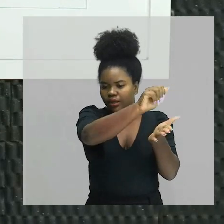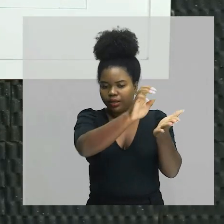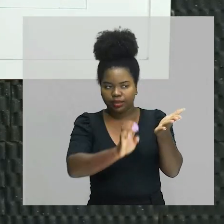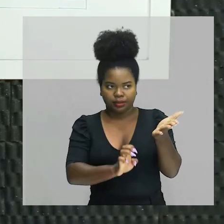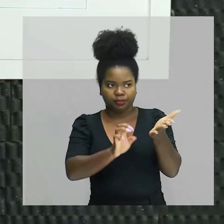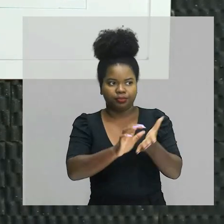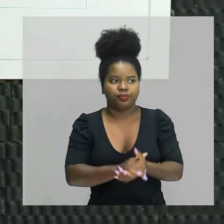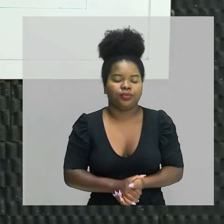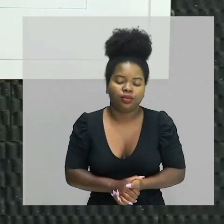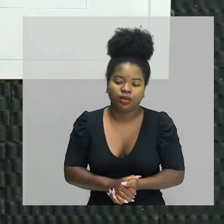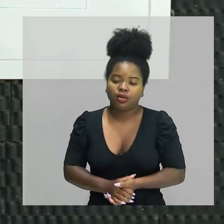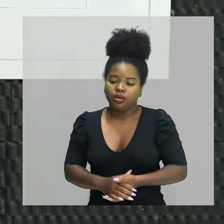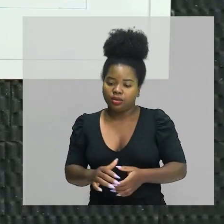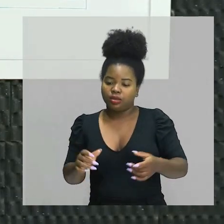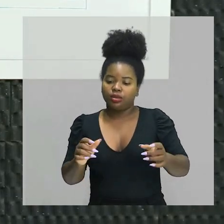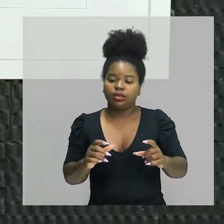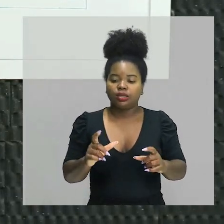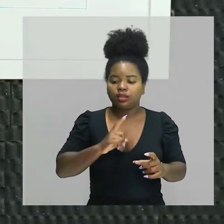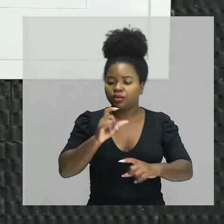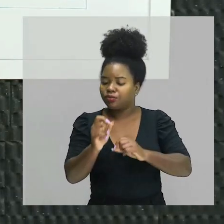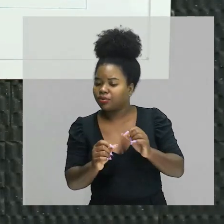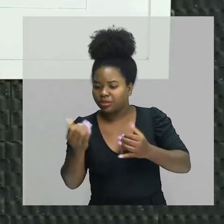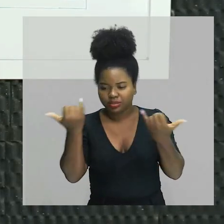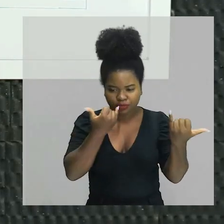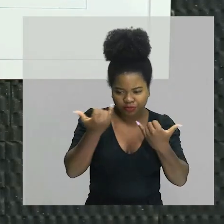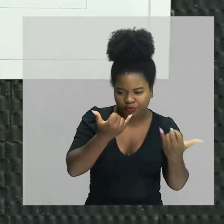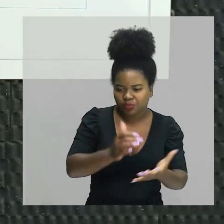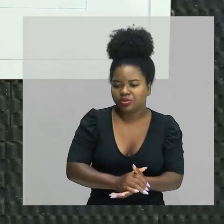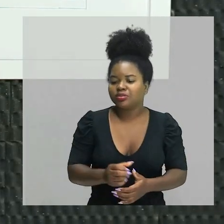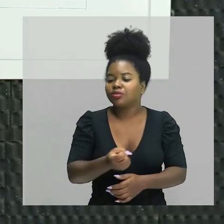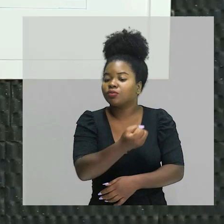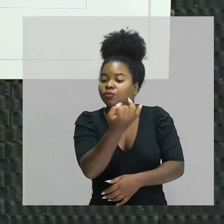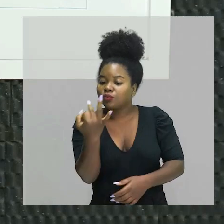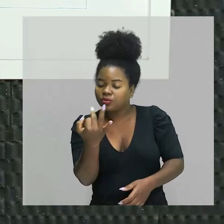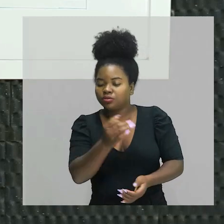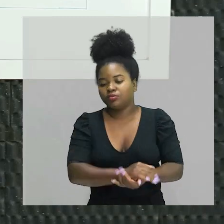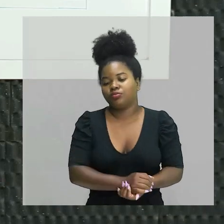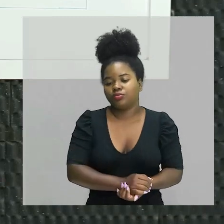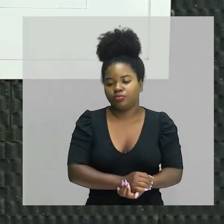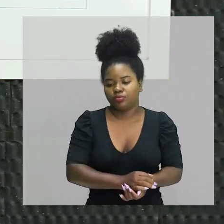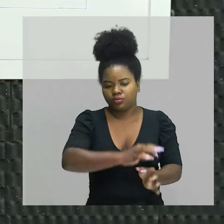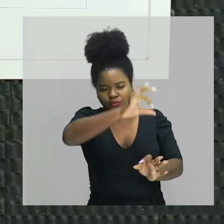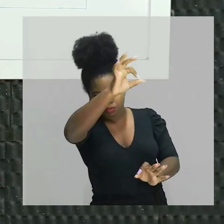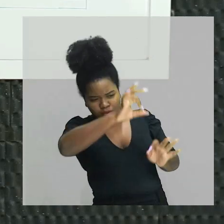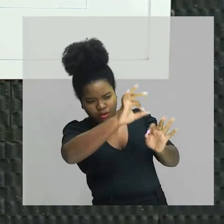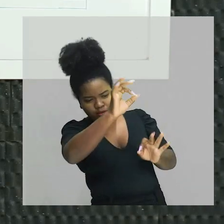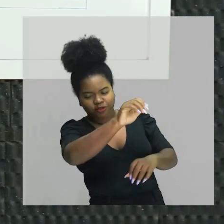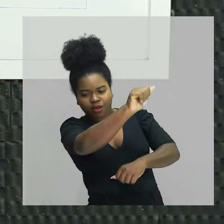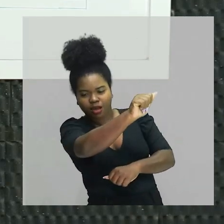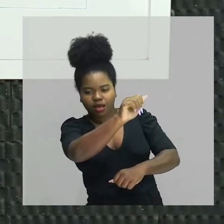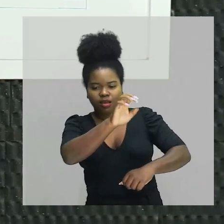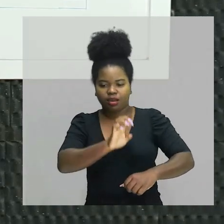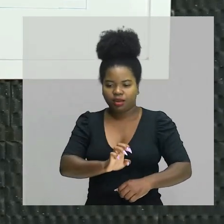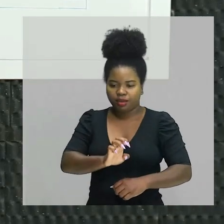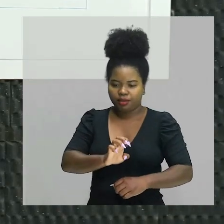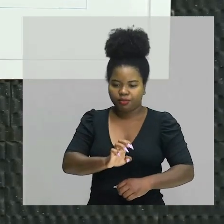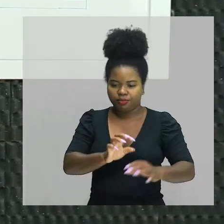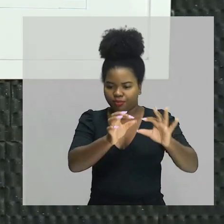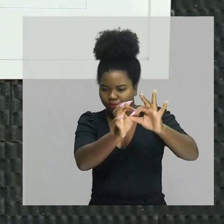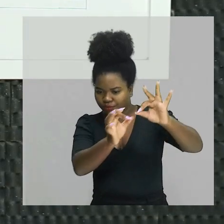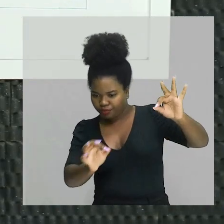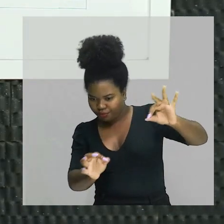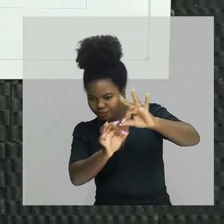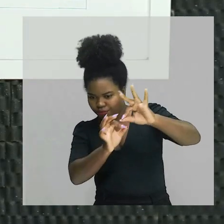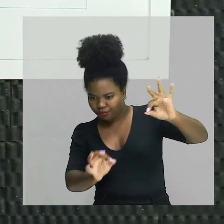informações, ele quer saber quanto é que mede o segmento de A para E. Galera, ó, uma das